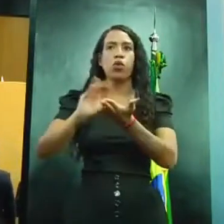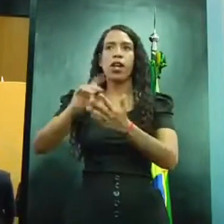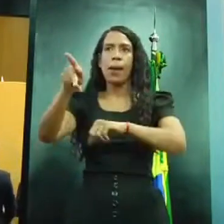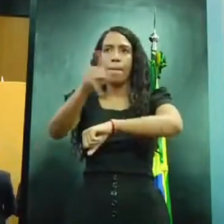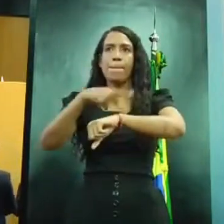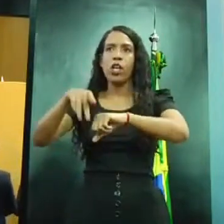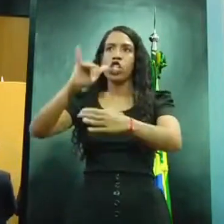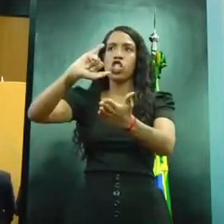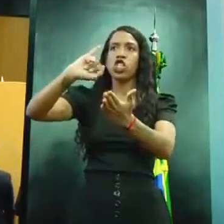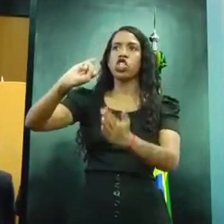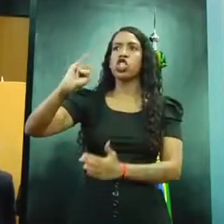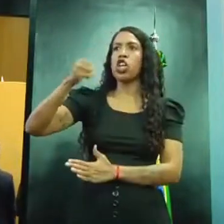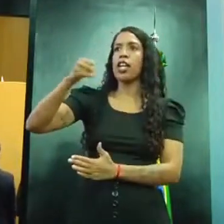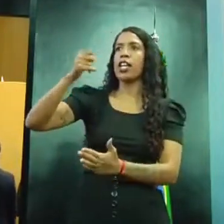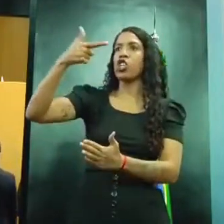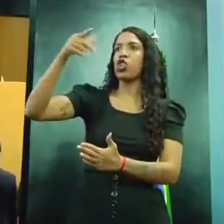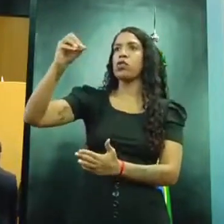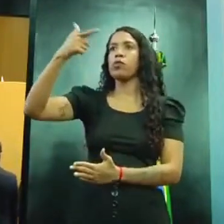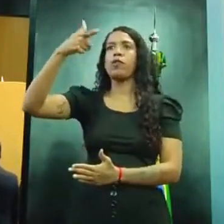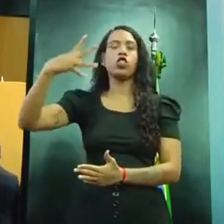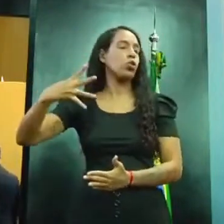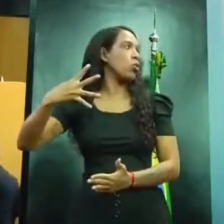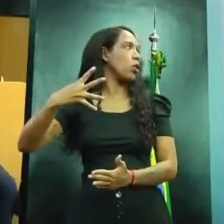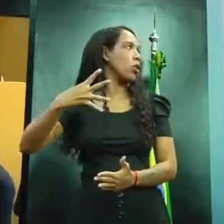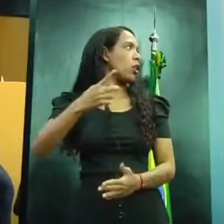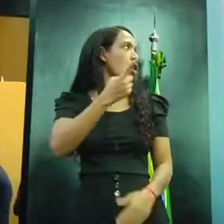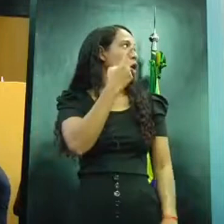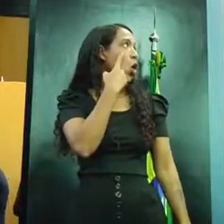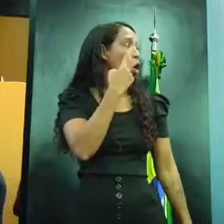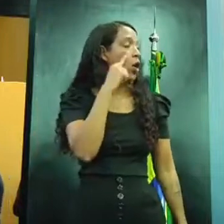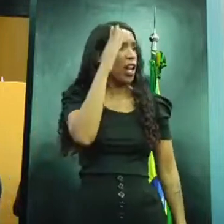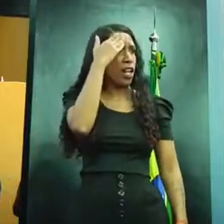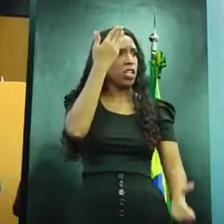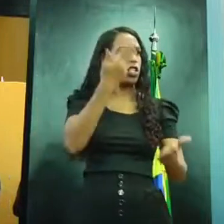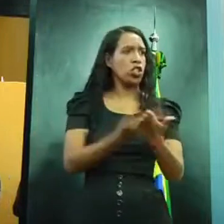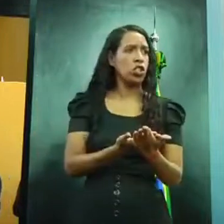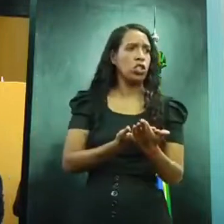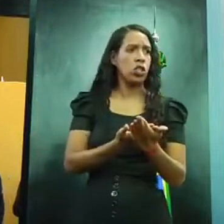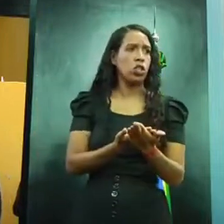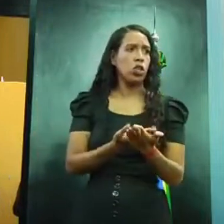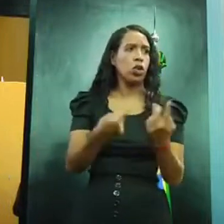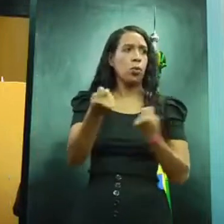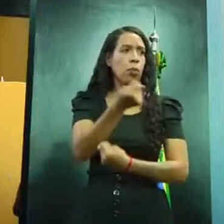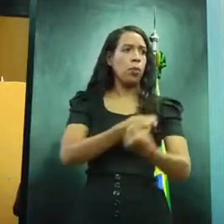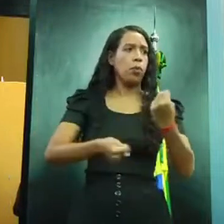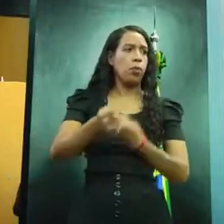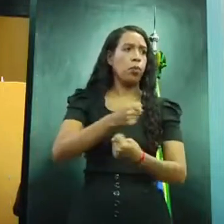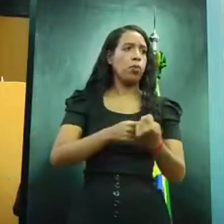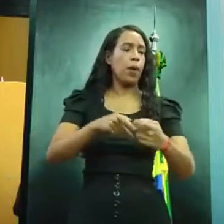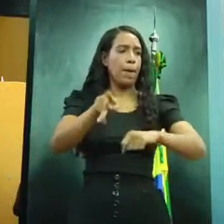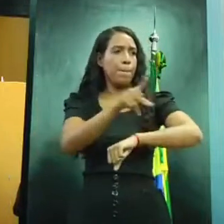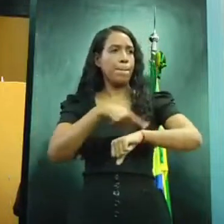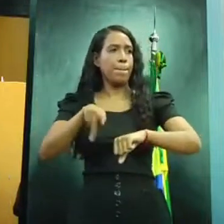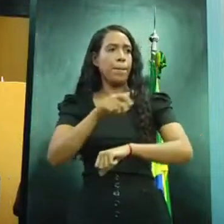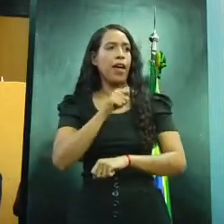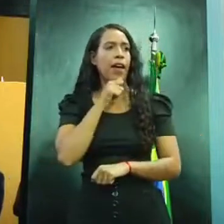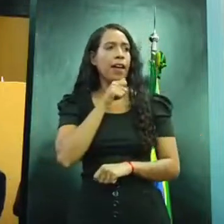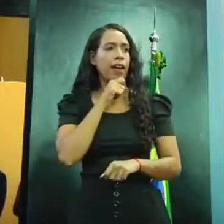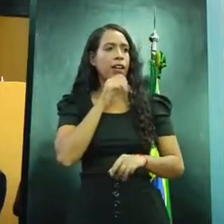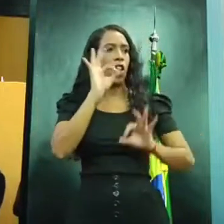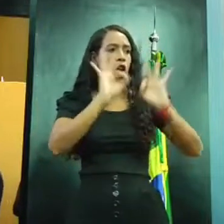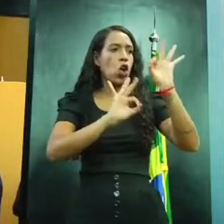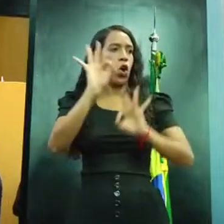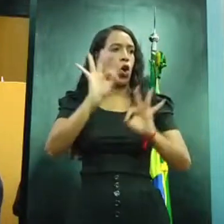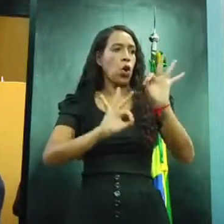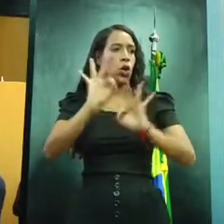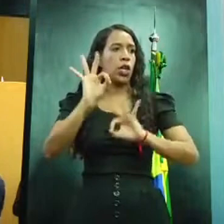de janeiro de 2024. Veja, eu creio que o Fundo Monetário Internacional ainda não é nenhuma organização